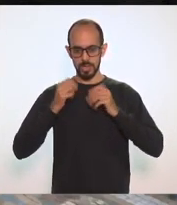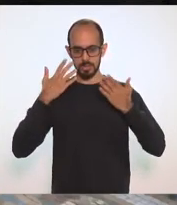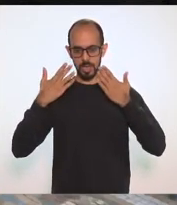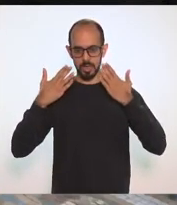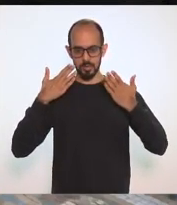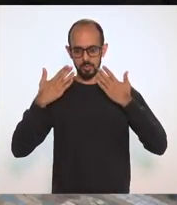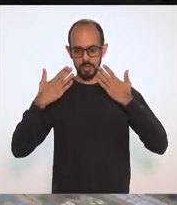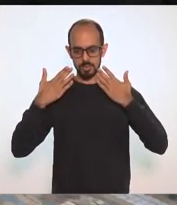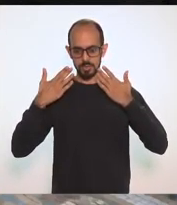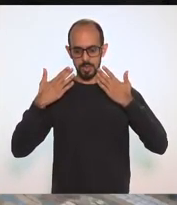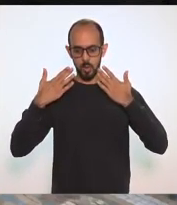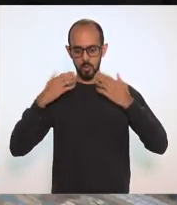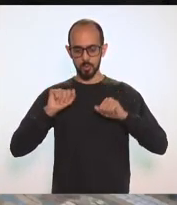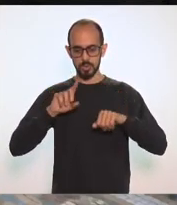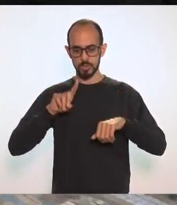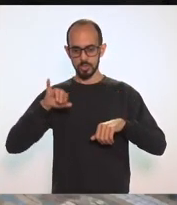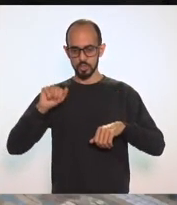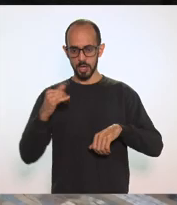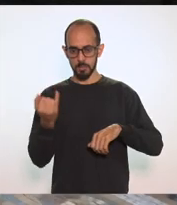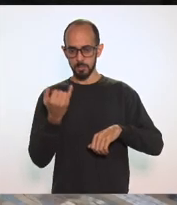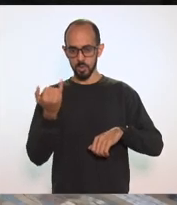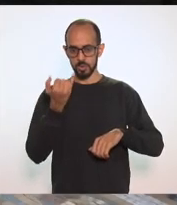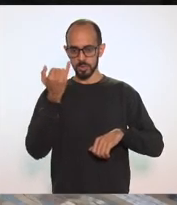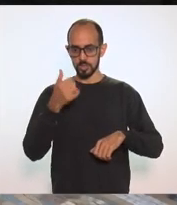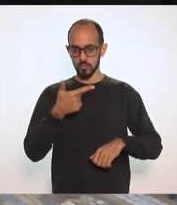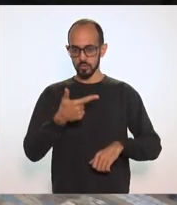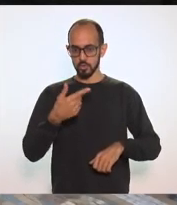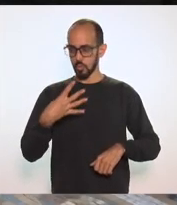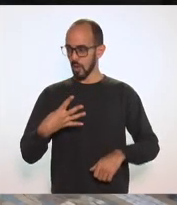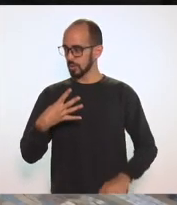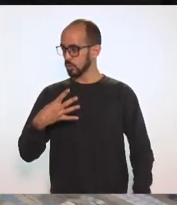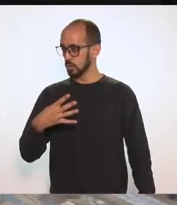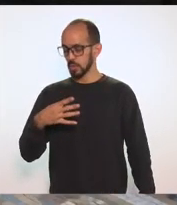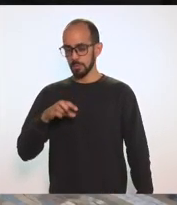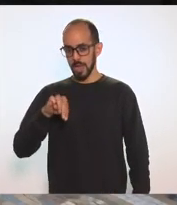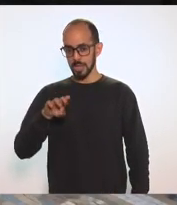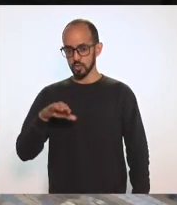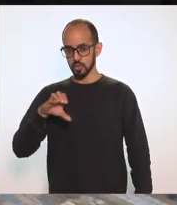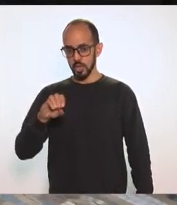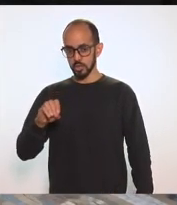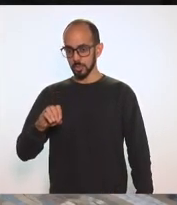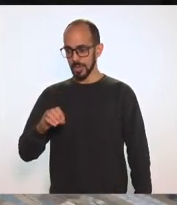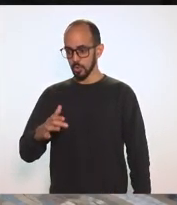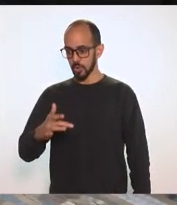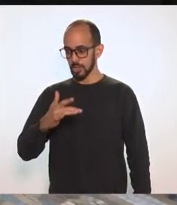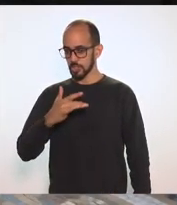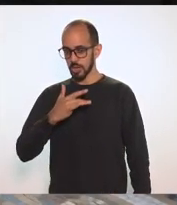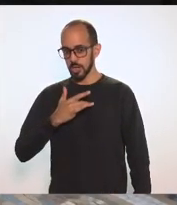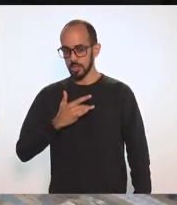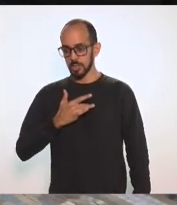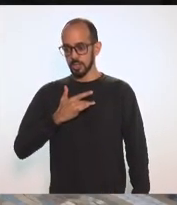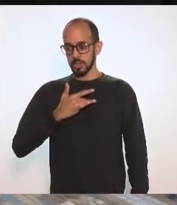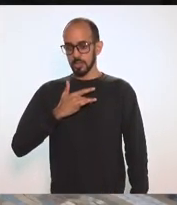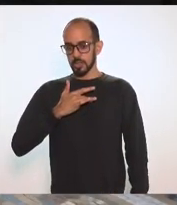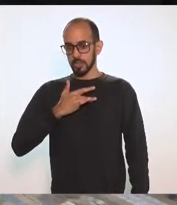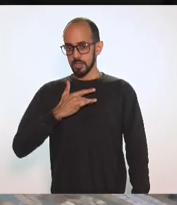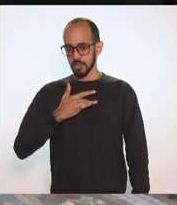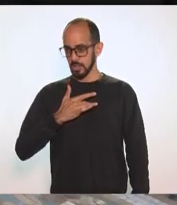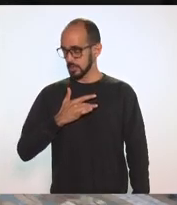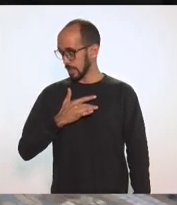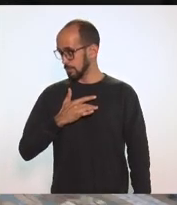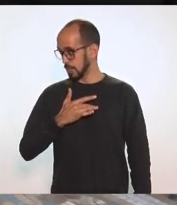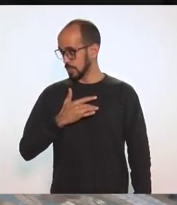tão importante, que é o dia 24 de março, dia de combate, dia mundial de combate à tuberculose.